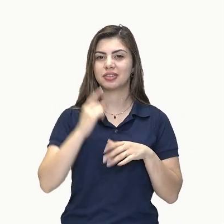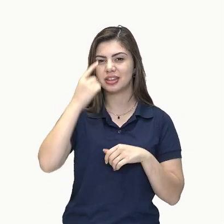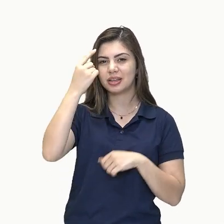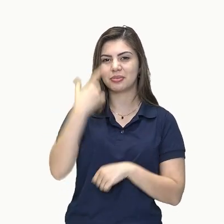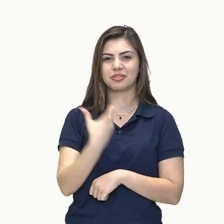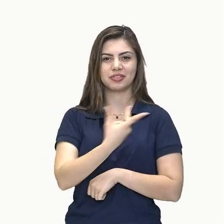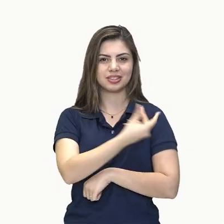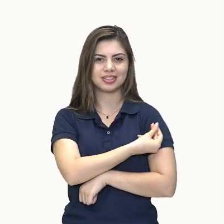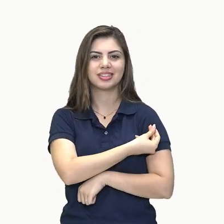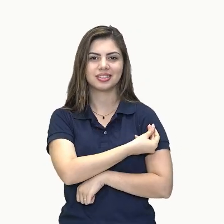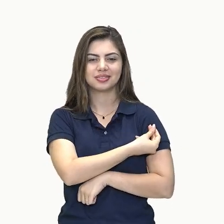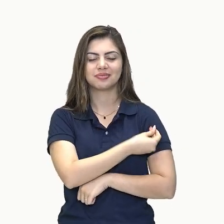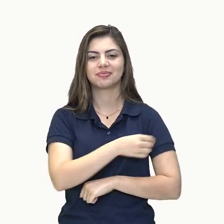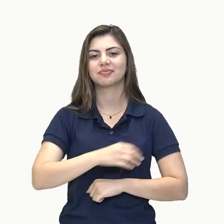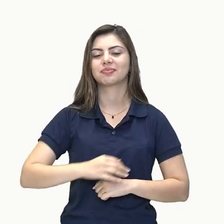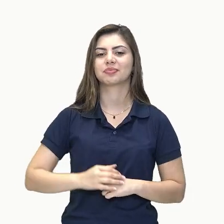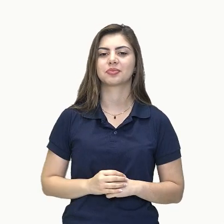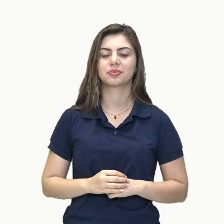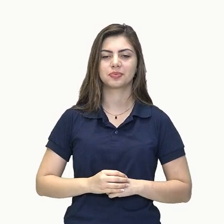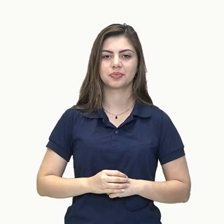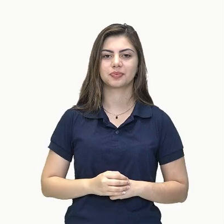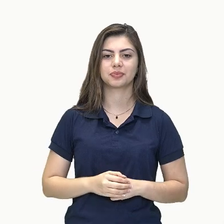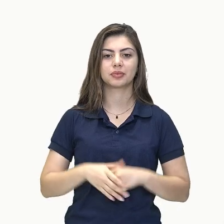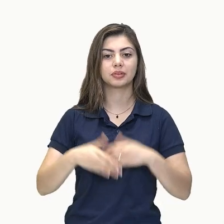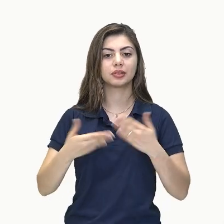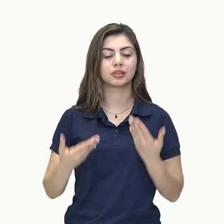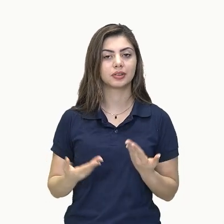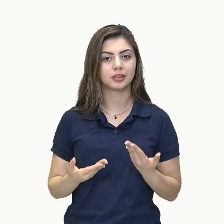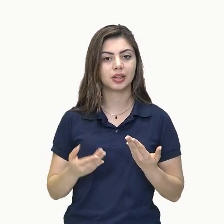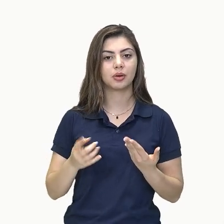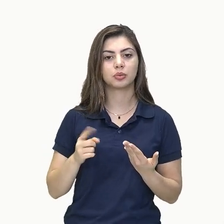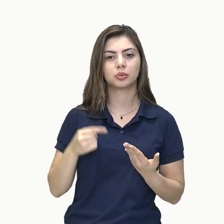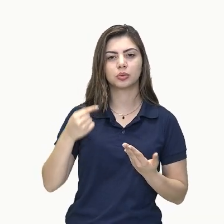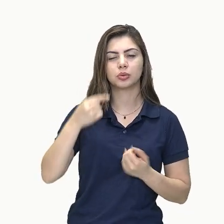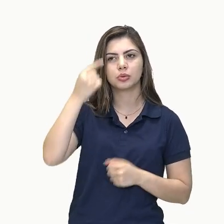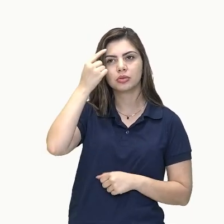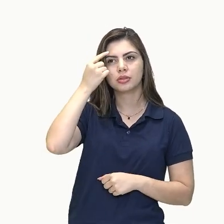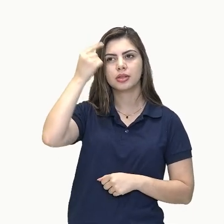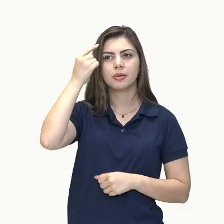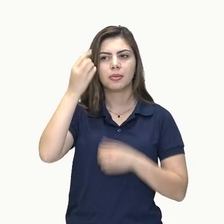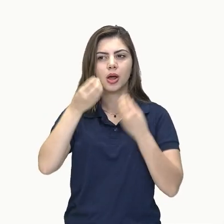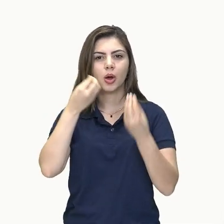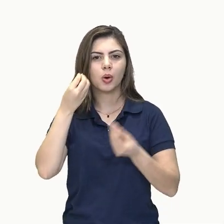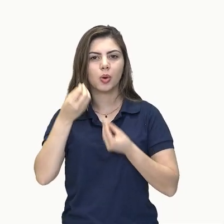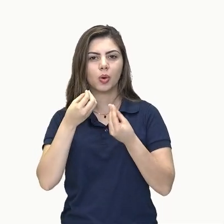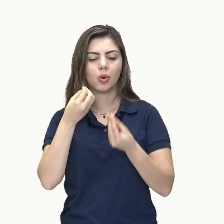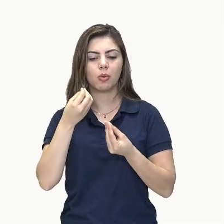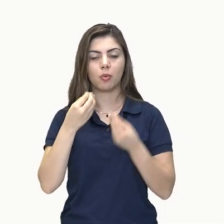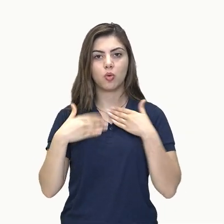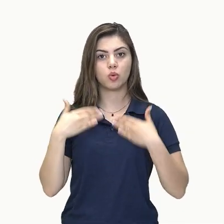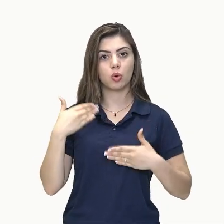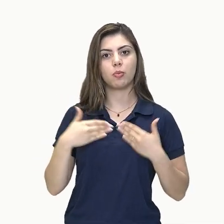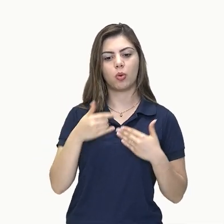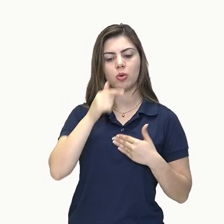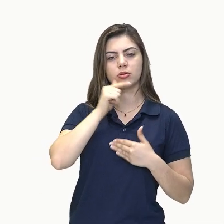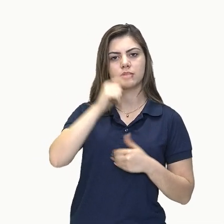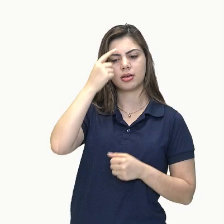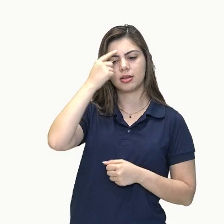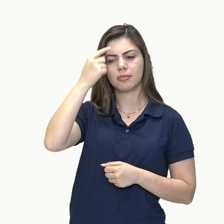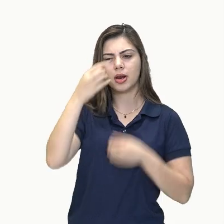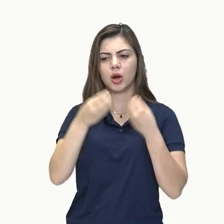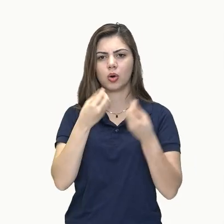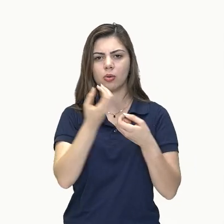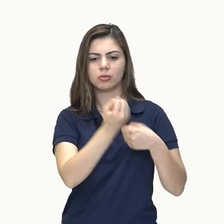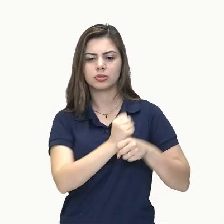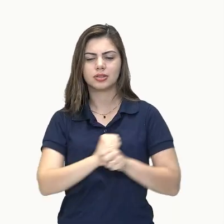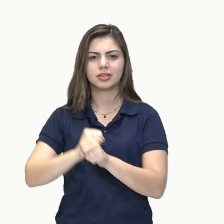de vacinação, o que gera aí um processo de memória imunológica, certo? Pois essa forma de defesa já vai